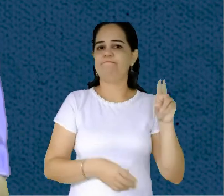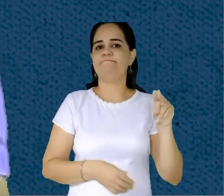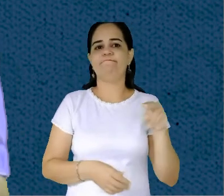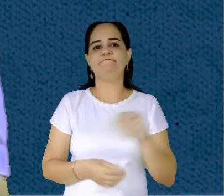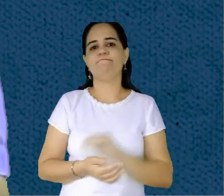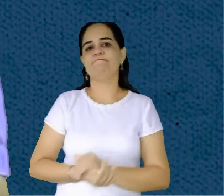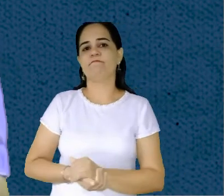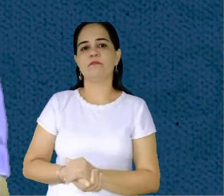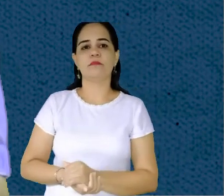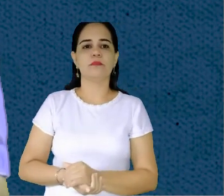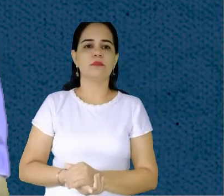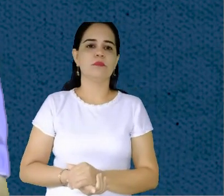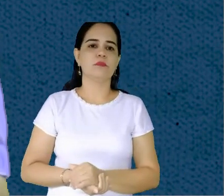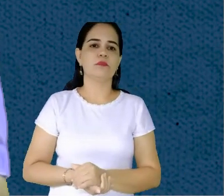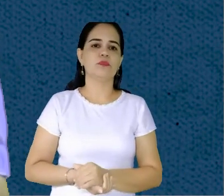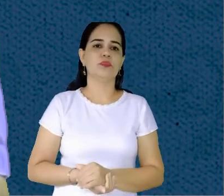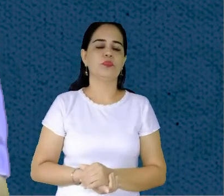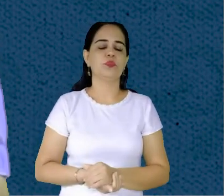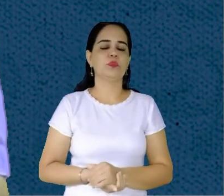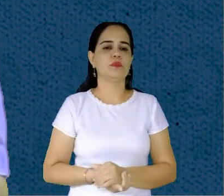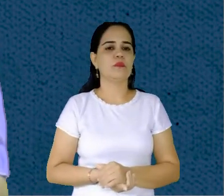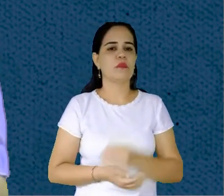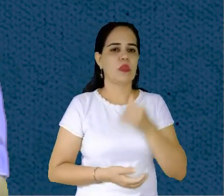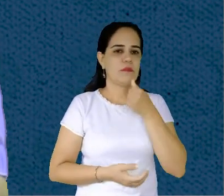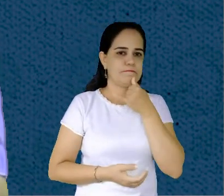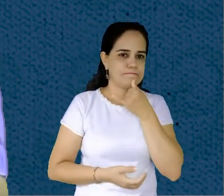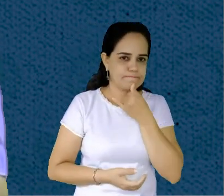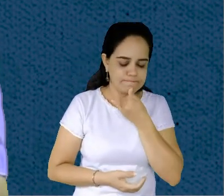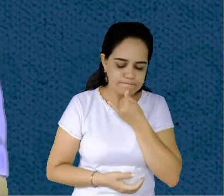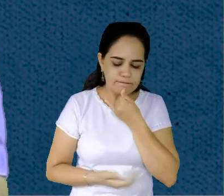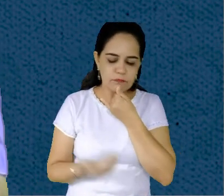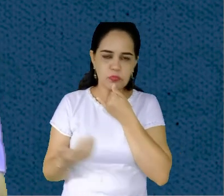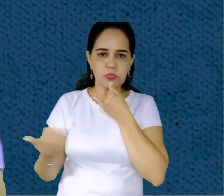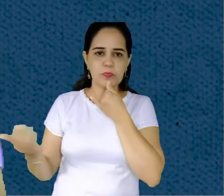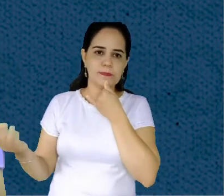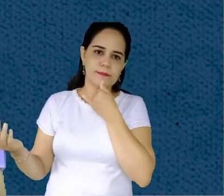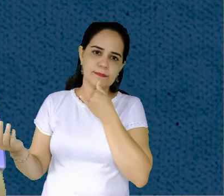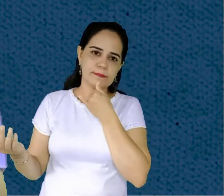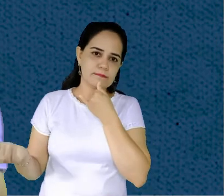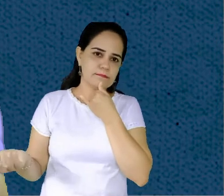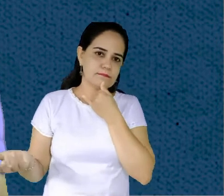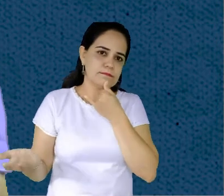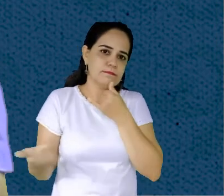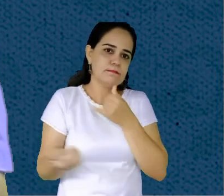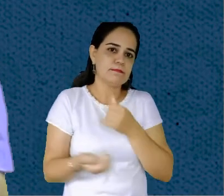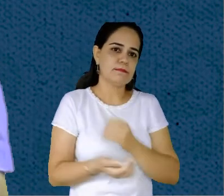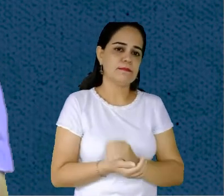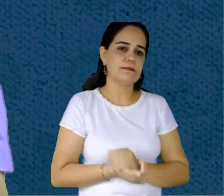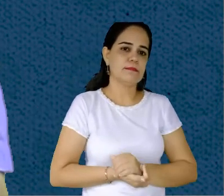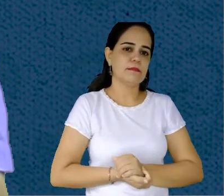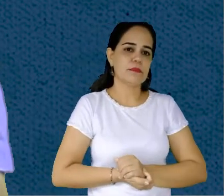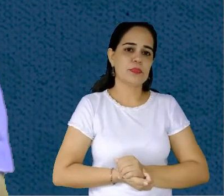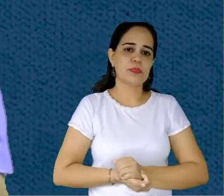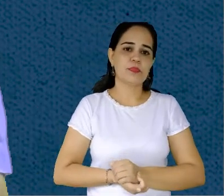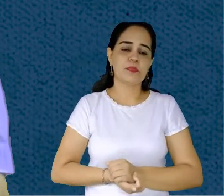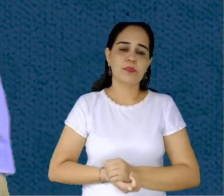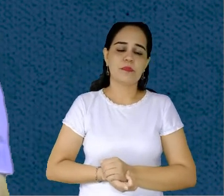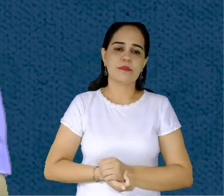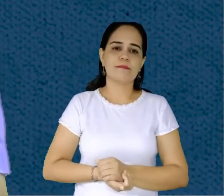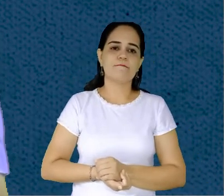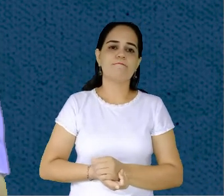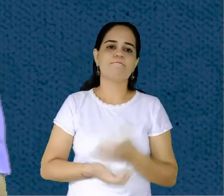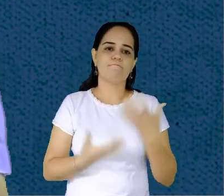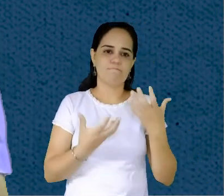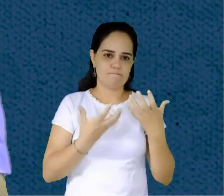É uma tristeza realmente. Mas nós quisemos lembrar, pois, esse fato e